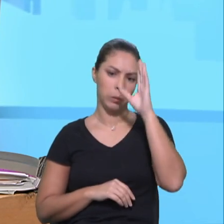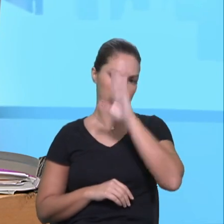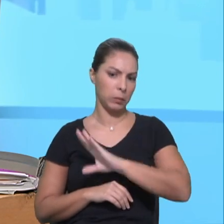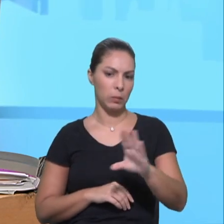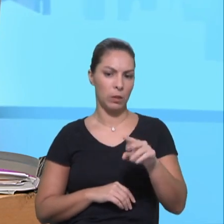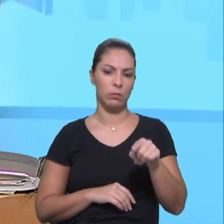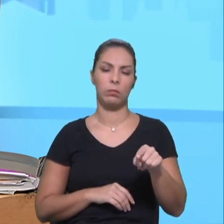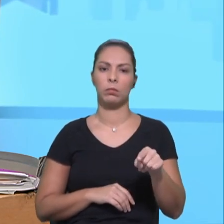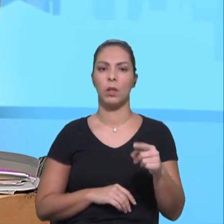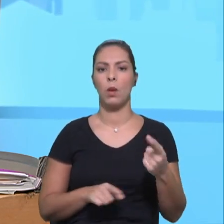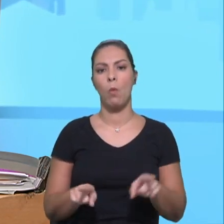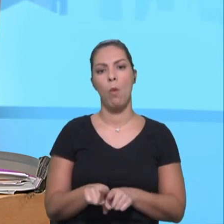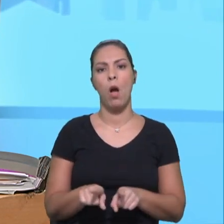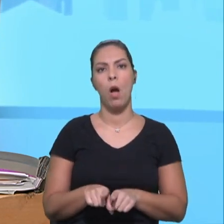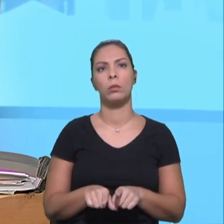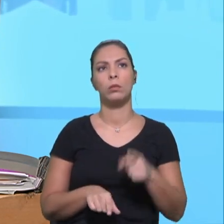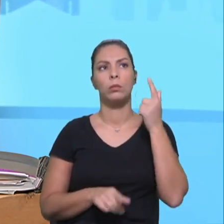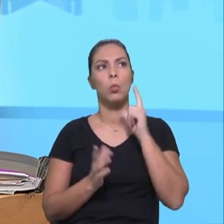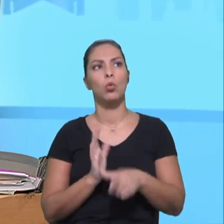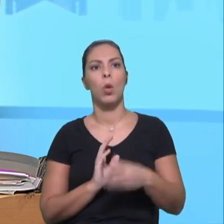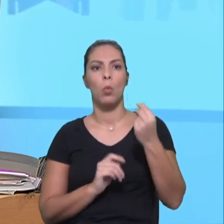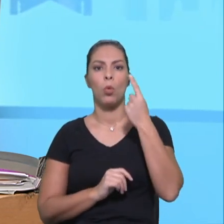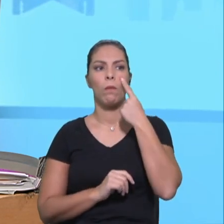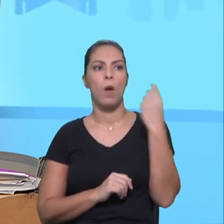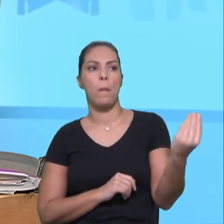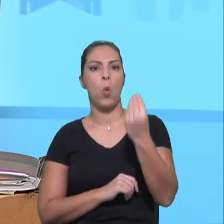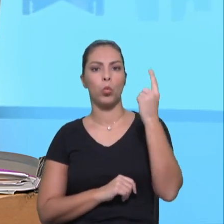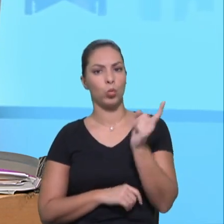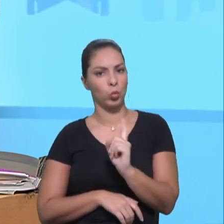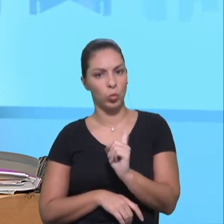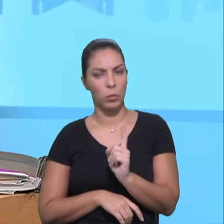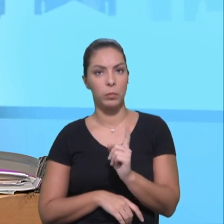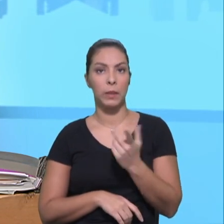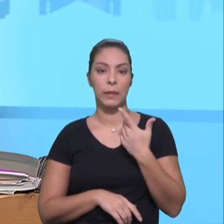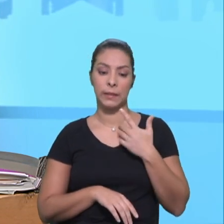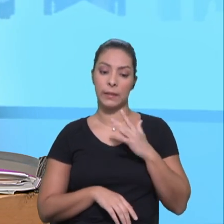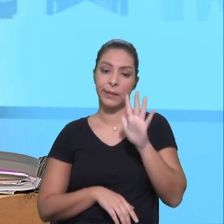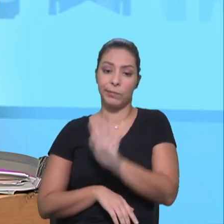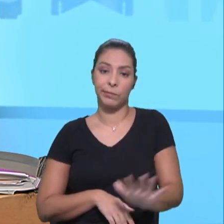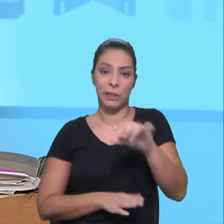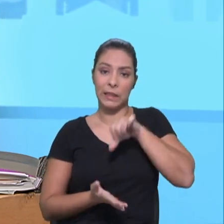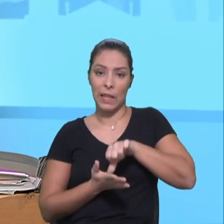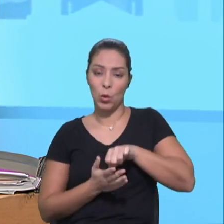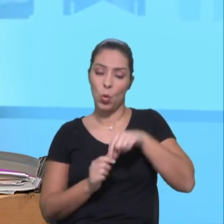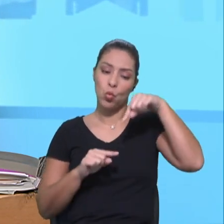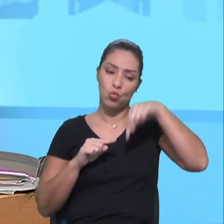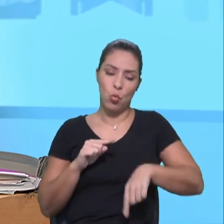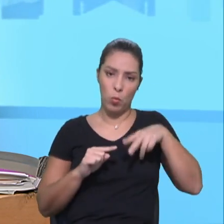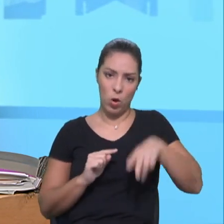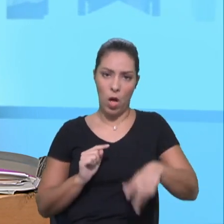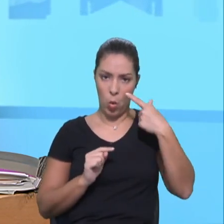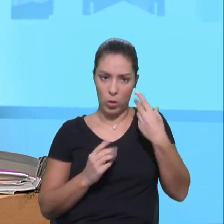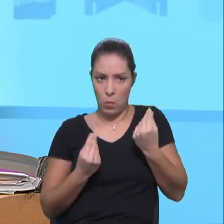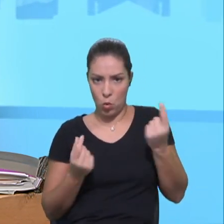um projeto muito conhecido, pelo menos na zona centro e sul, convidámos os